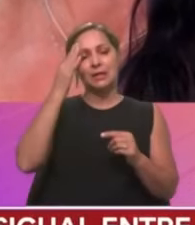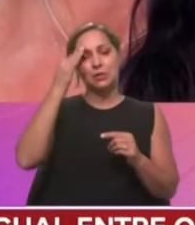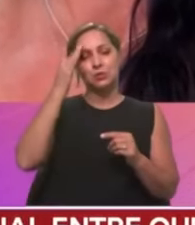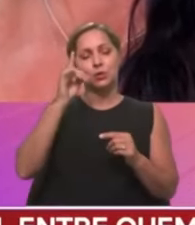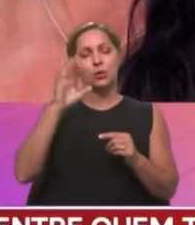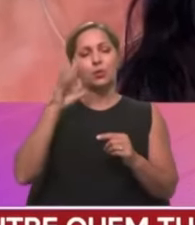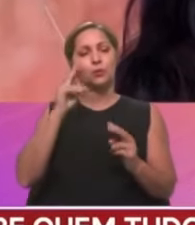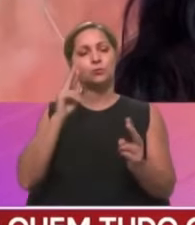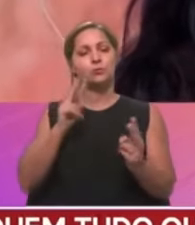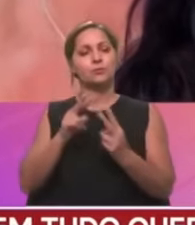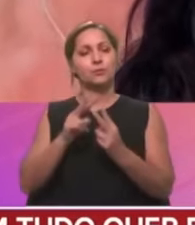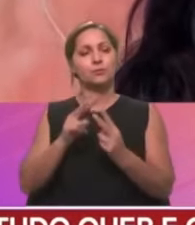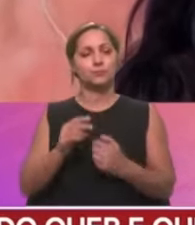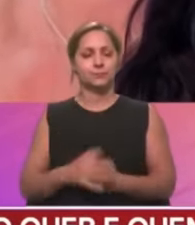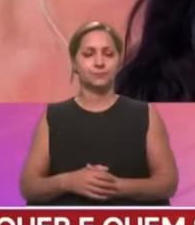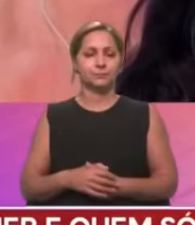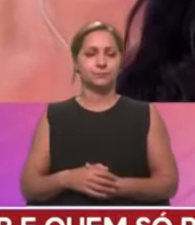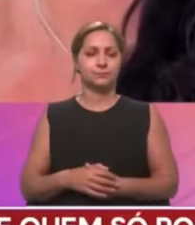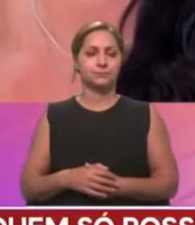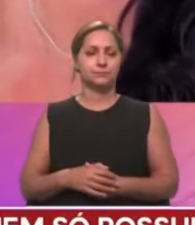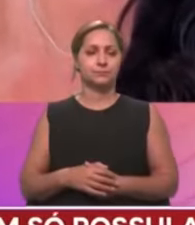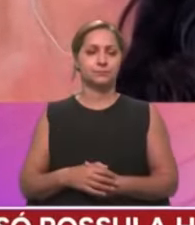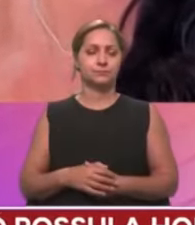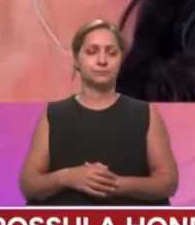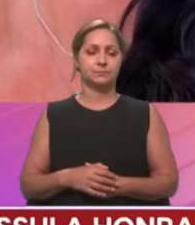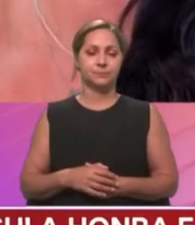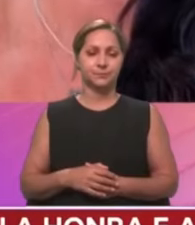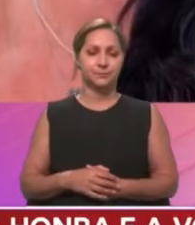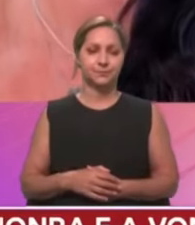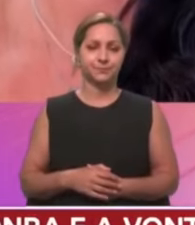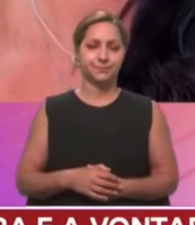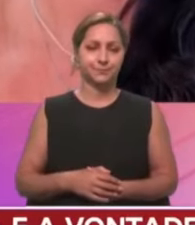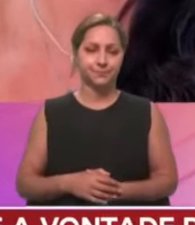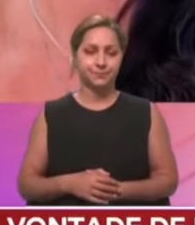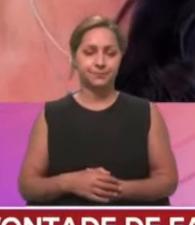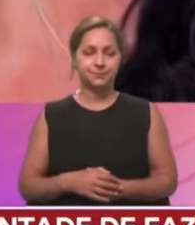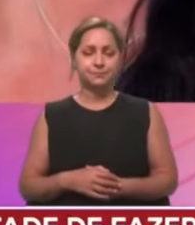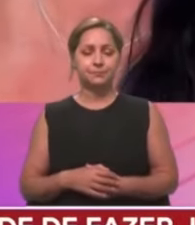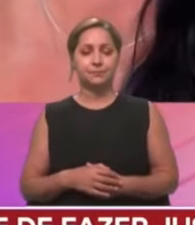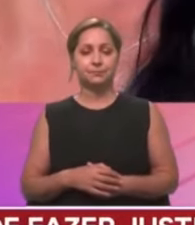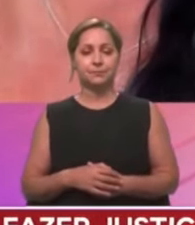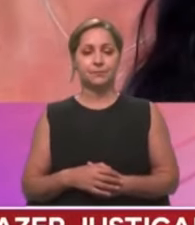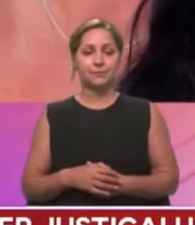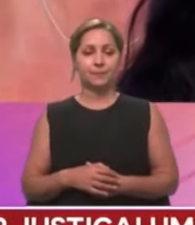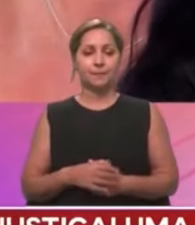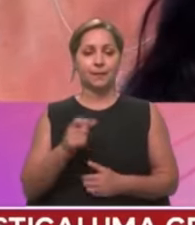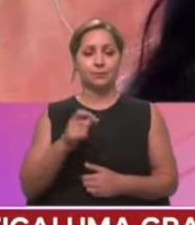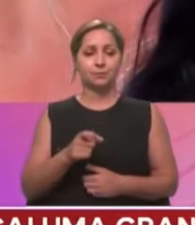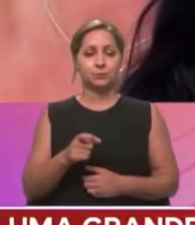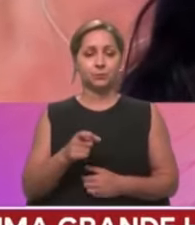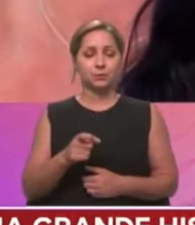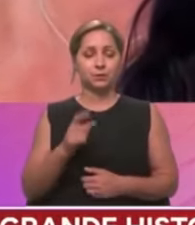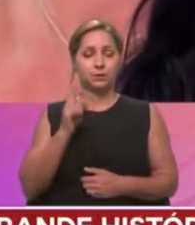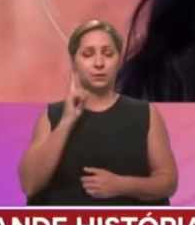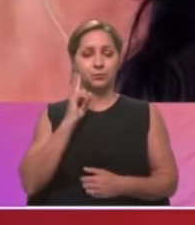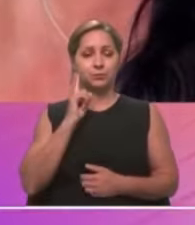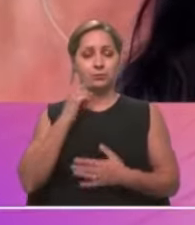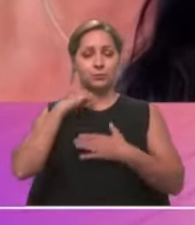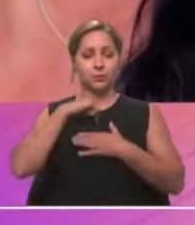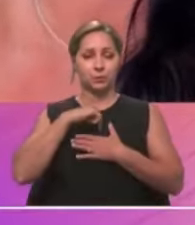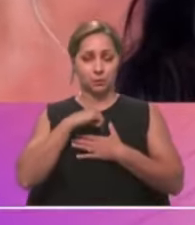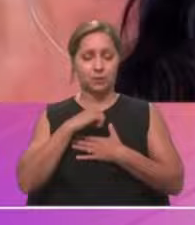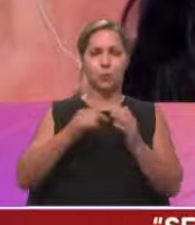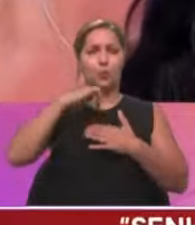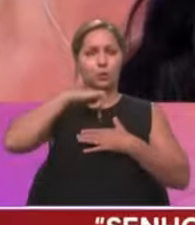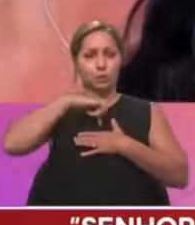qute lá ah o que é que eu achei é assim eh as pessoas têm muito o hábito de dizer o que importa é o interior claro que o